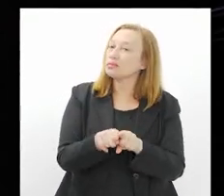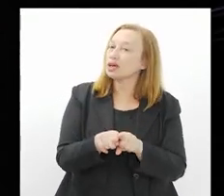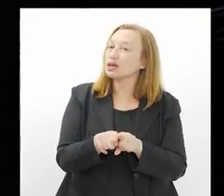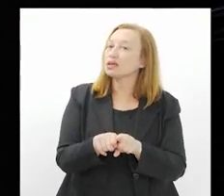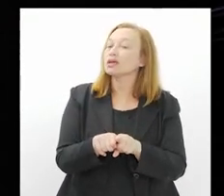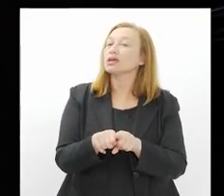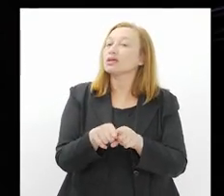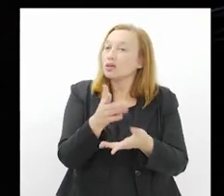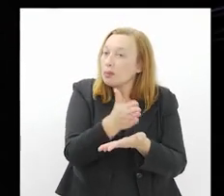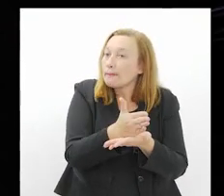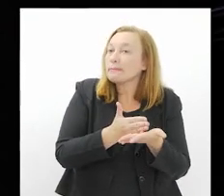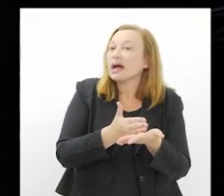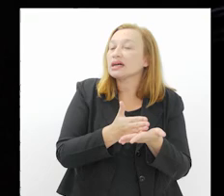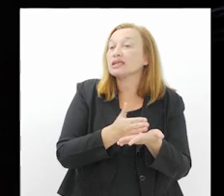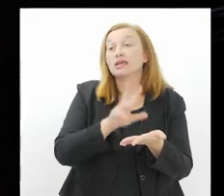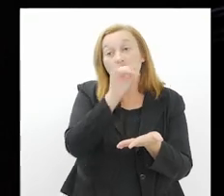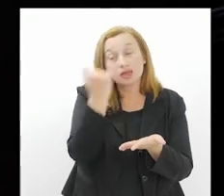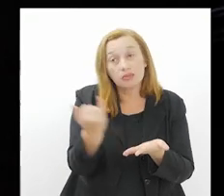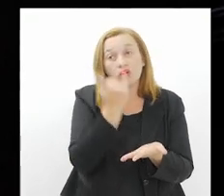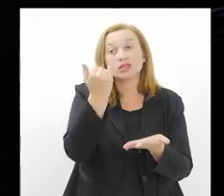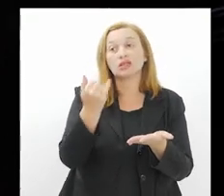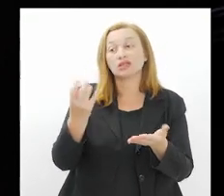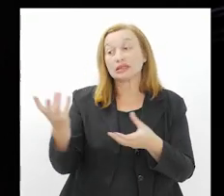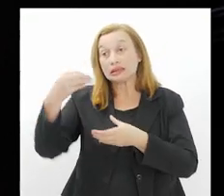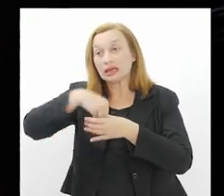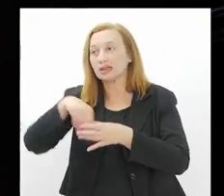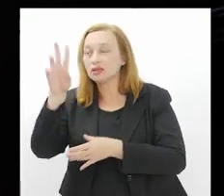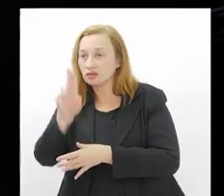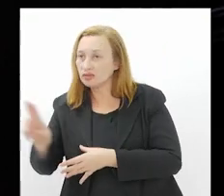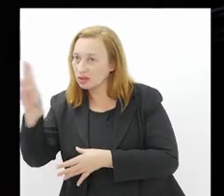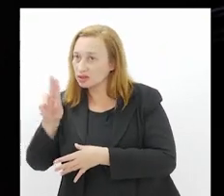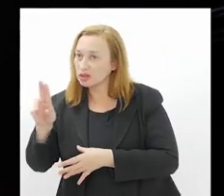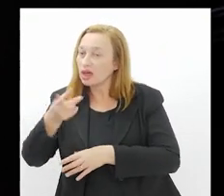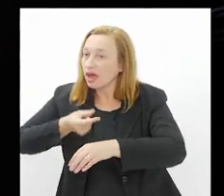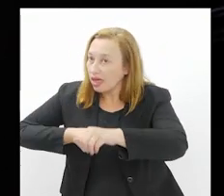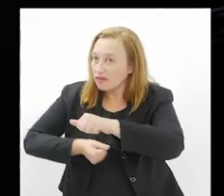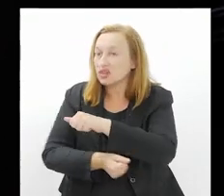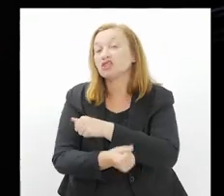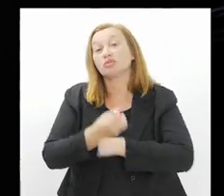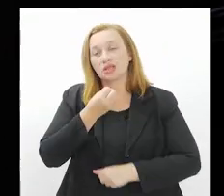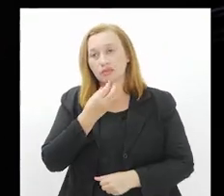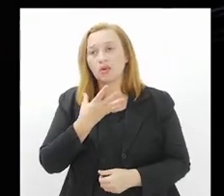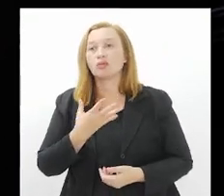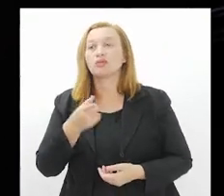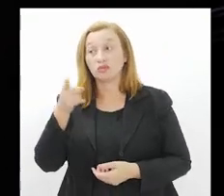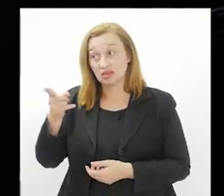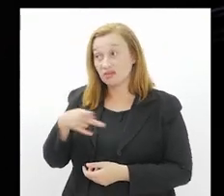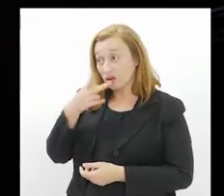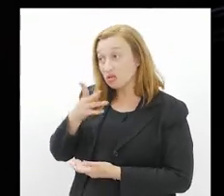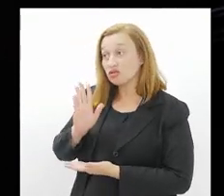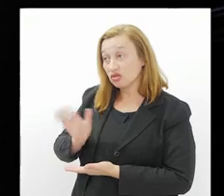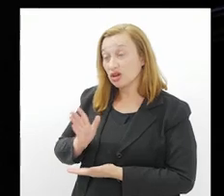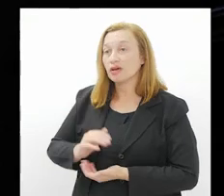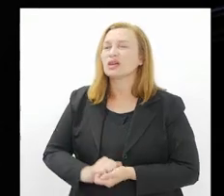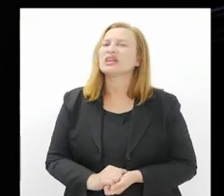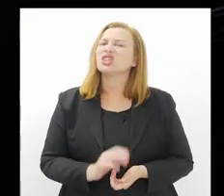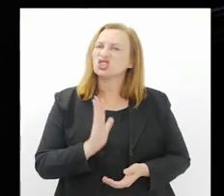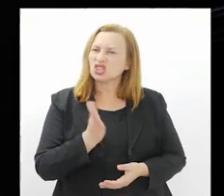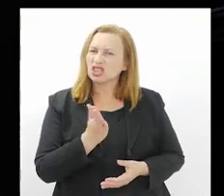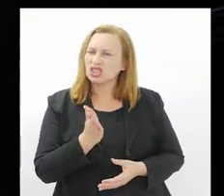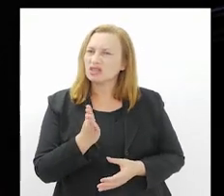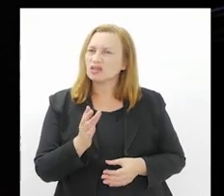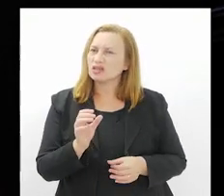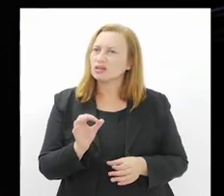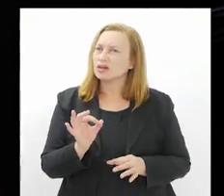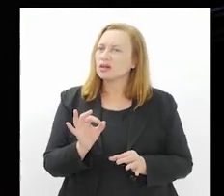né? Mas você também tem uma parte muito importante dentro das universidades. Então, isso é imprescindível, é investimento, como